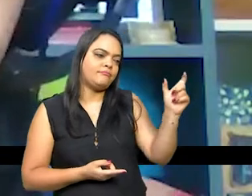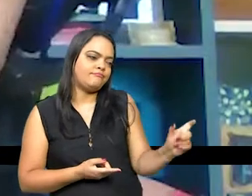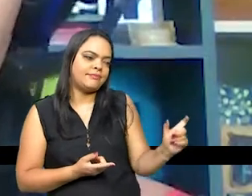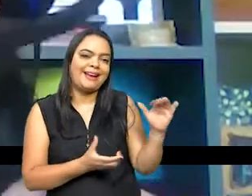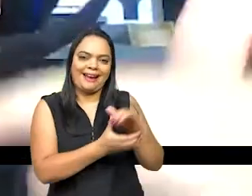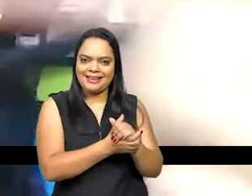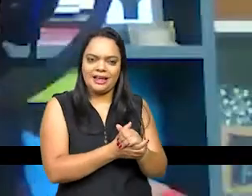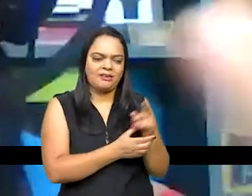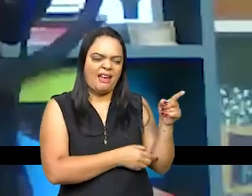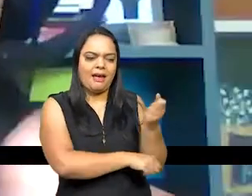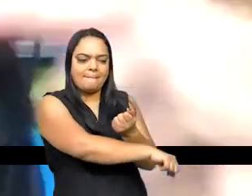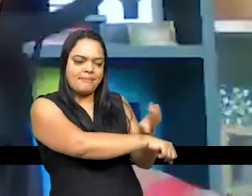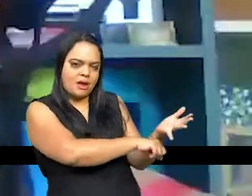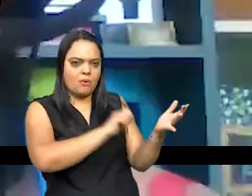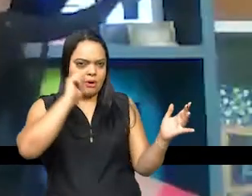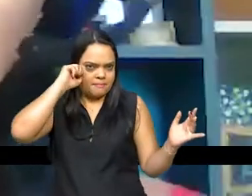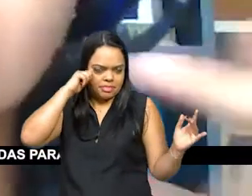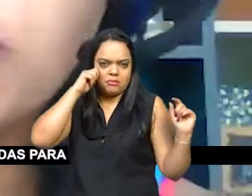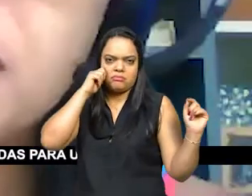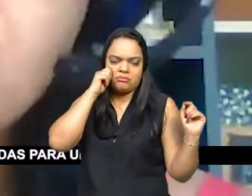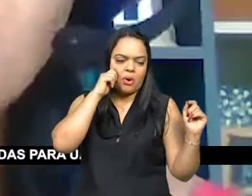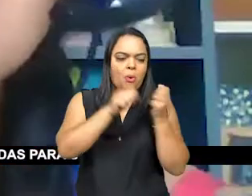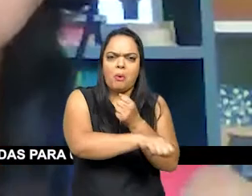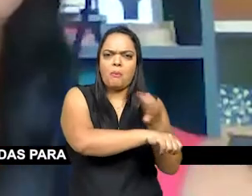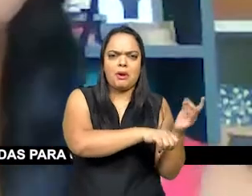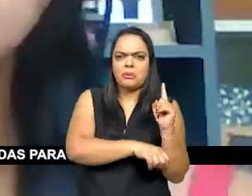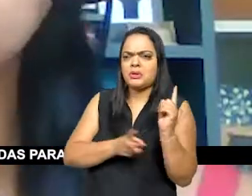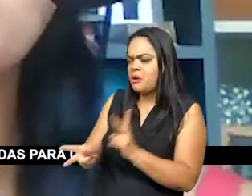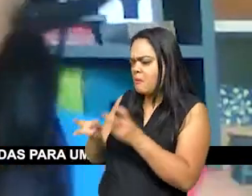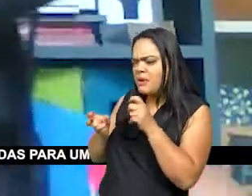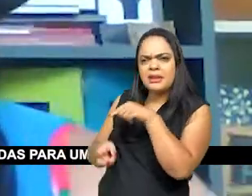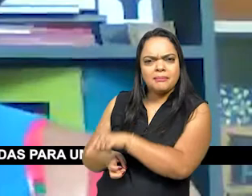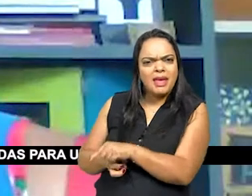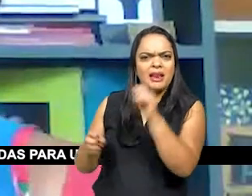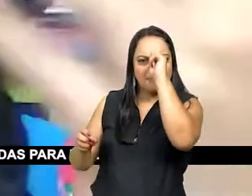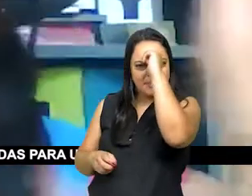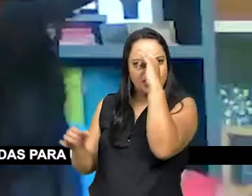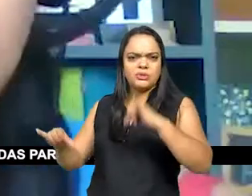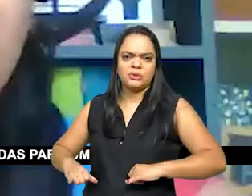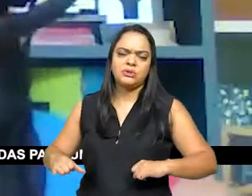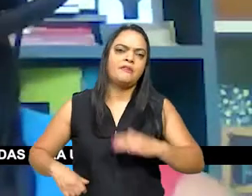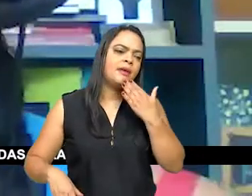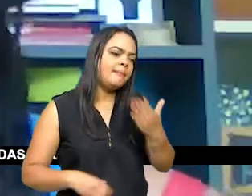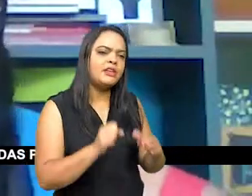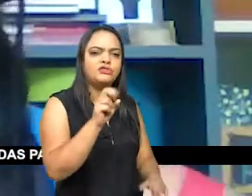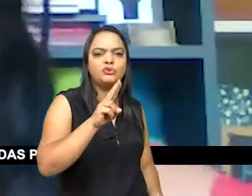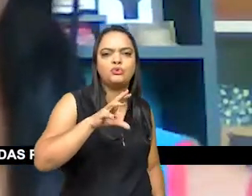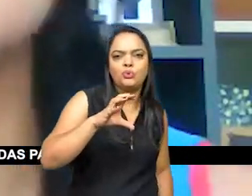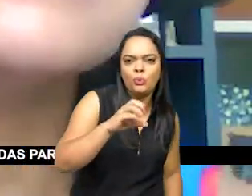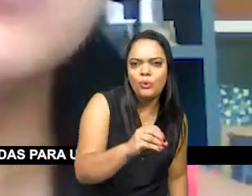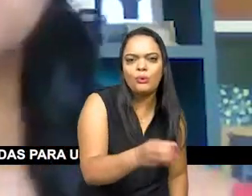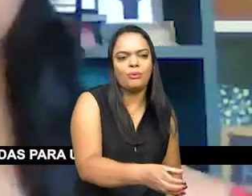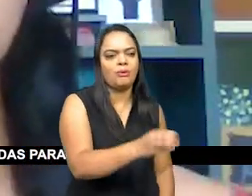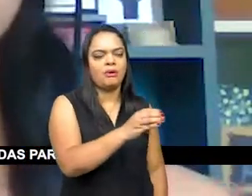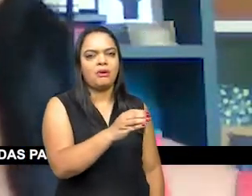da relação não enxerga e não percebe o que o seu parceiro está sentindo na pele ali, vai pedir um suco, enfim, são